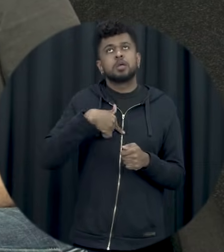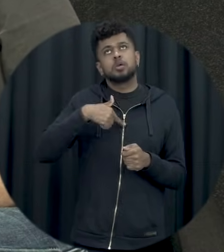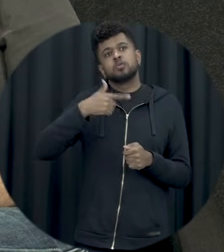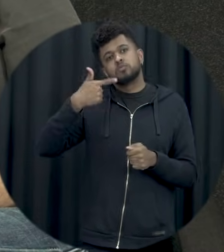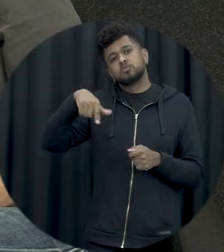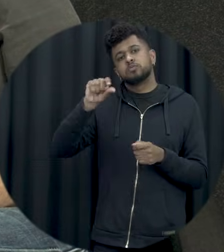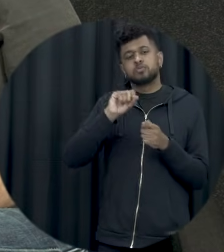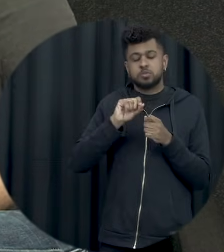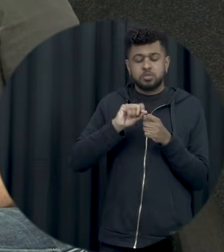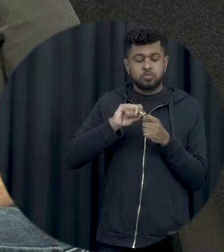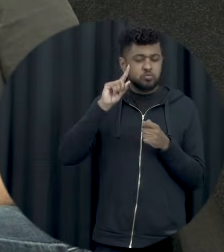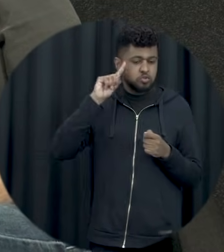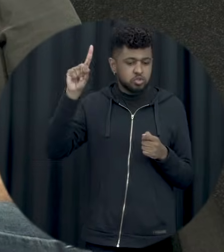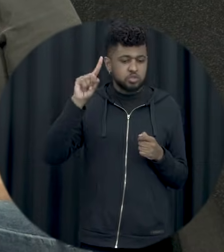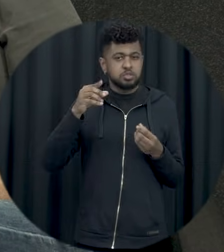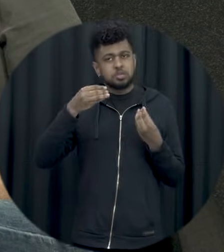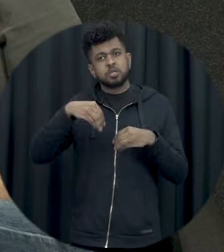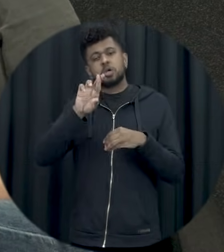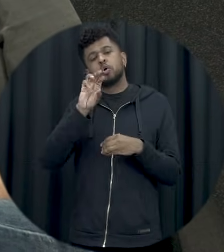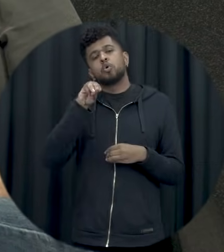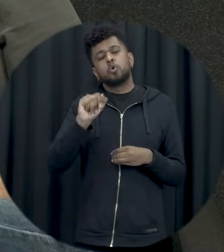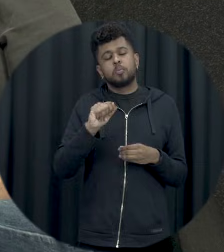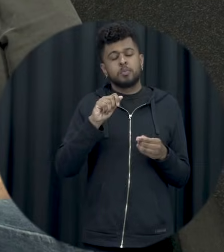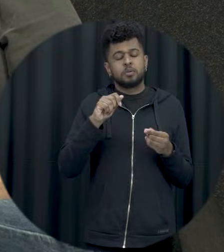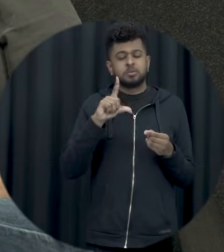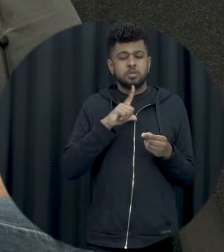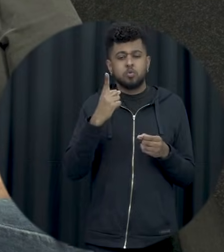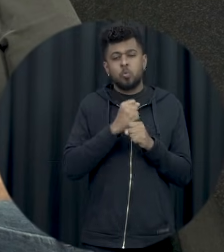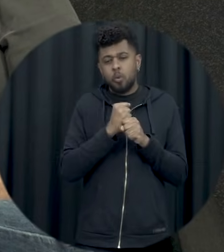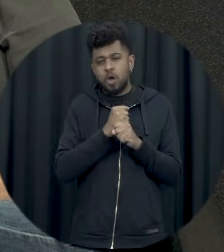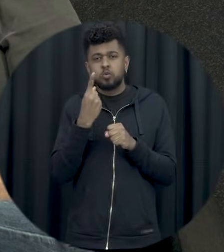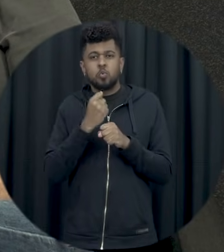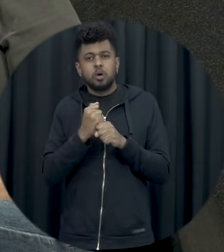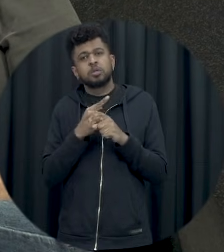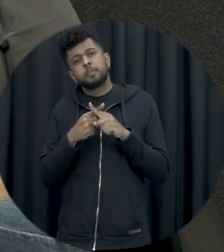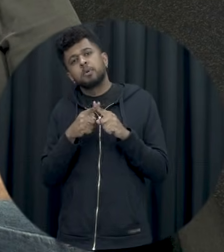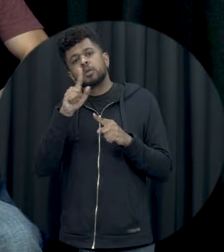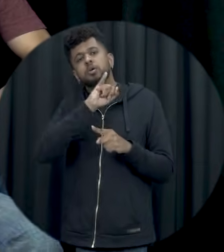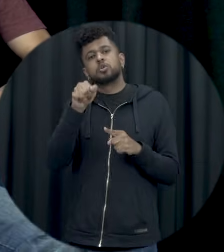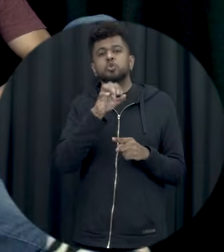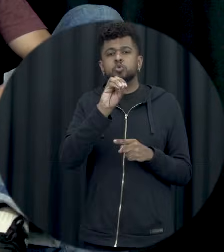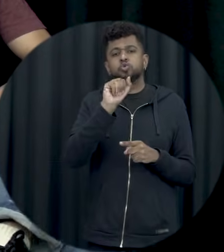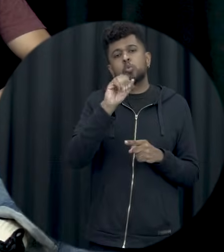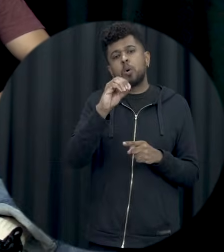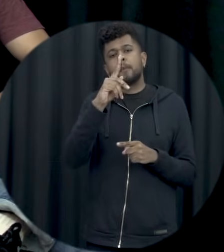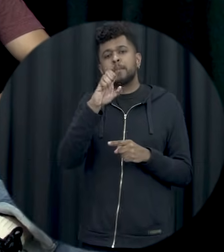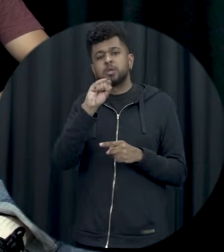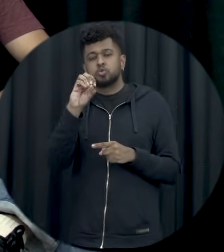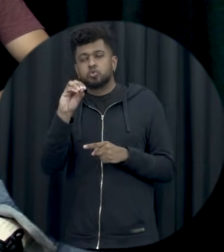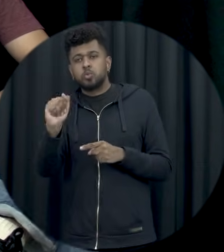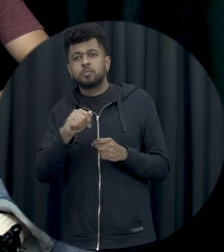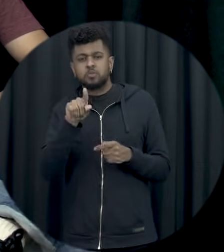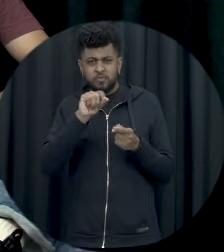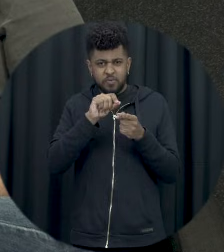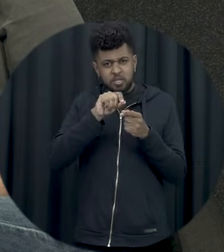dia, saí de Roma para passar um ano e meio em João Pessoa. Maravilha. Você faz o mestrado e o doutorado